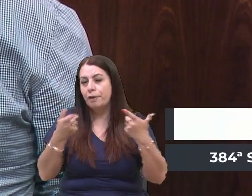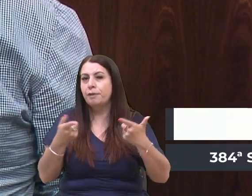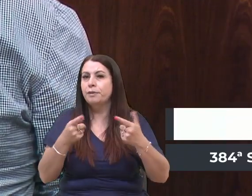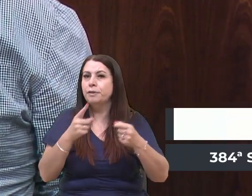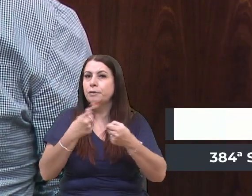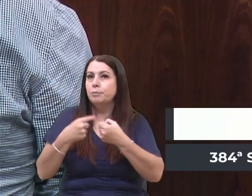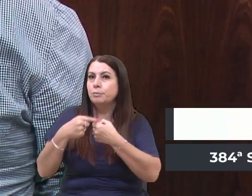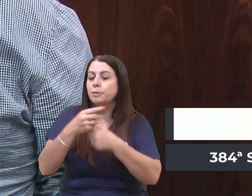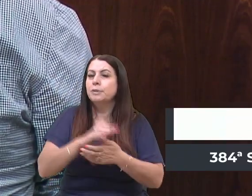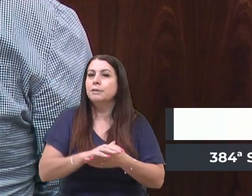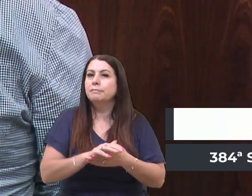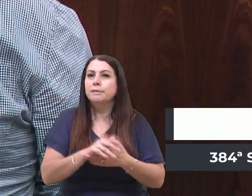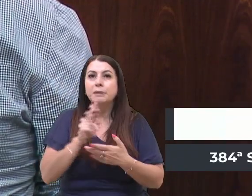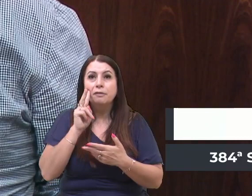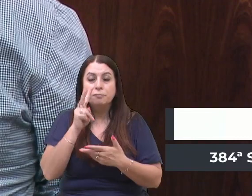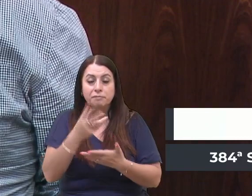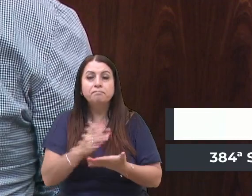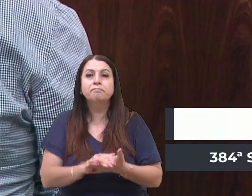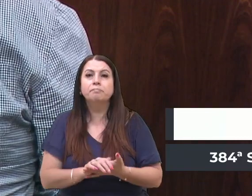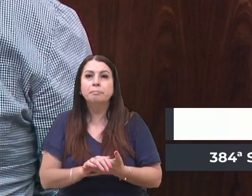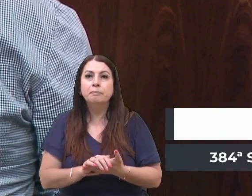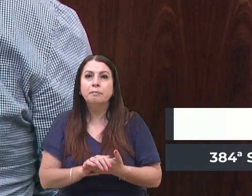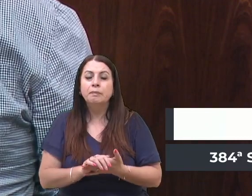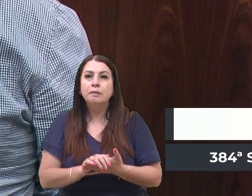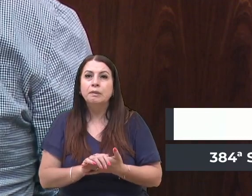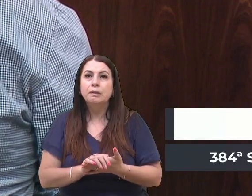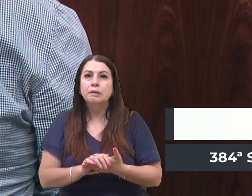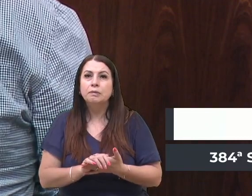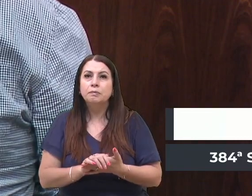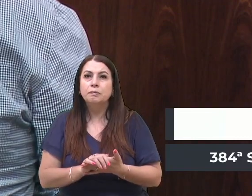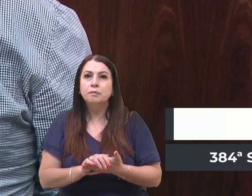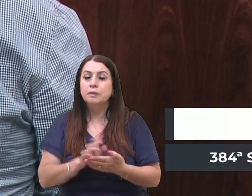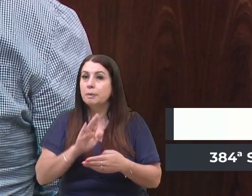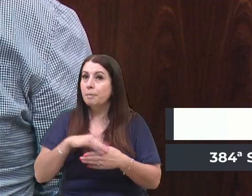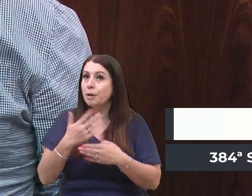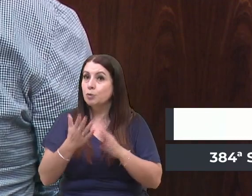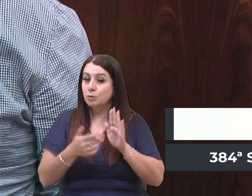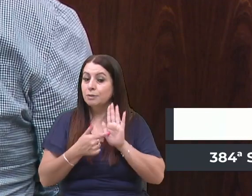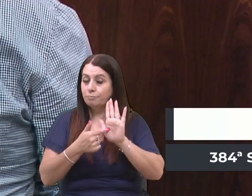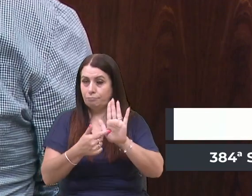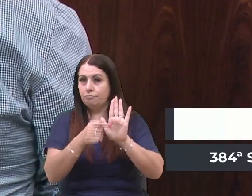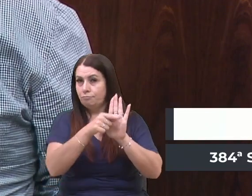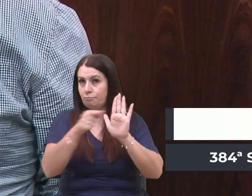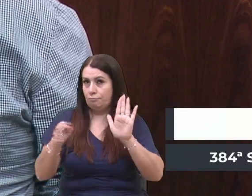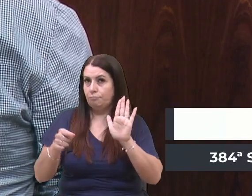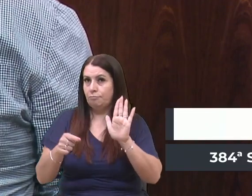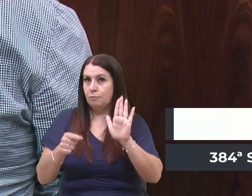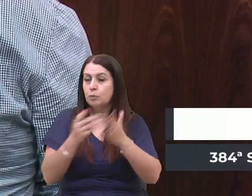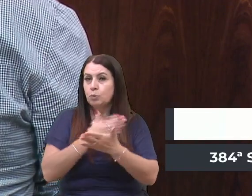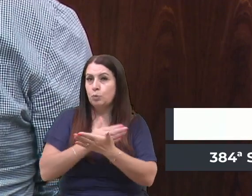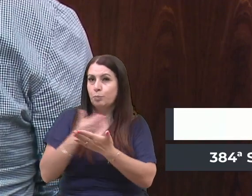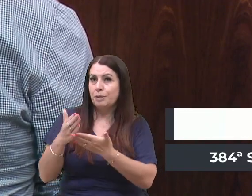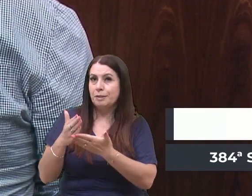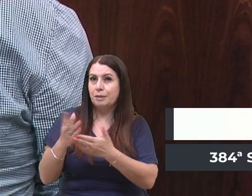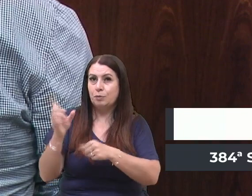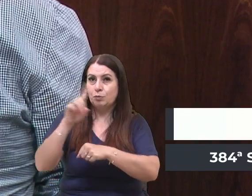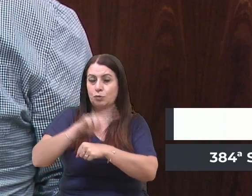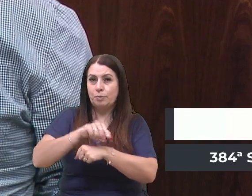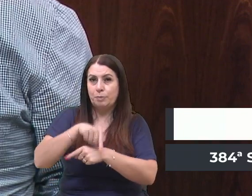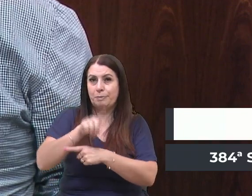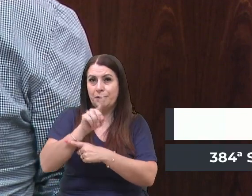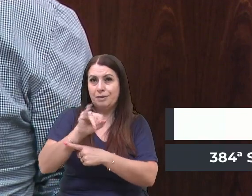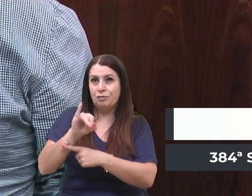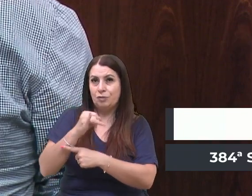município. Mas veja bem, vereador, além do que está posto, nós vamos iniciar o dia 1º de janeiro